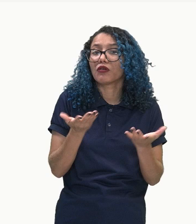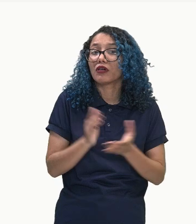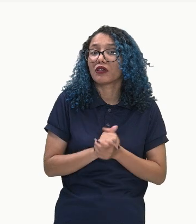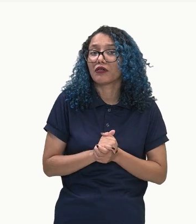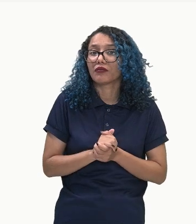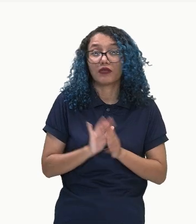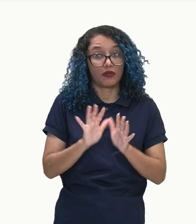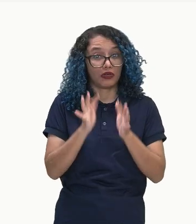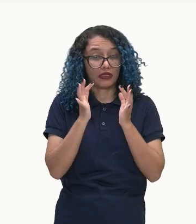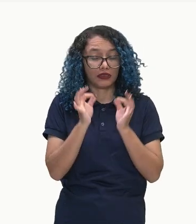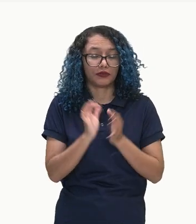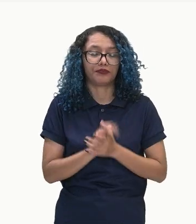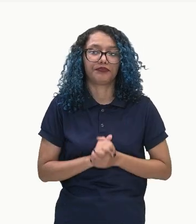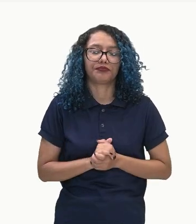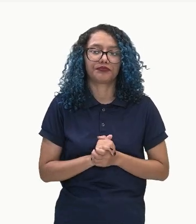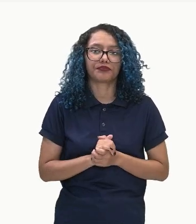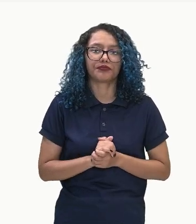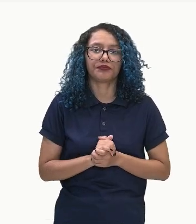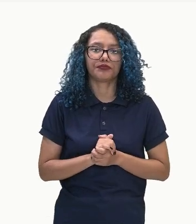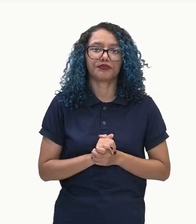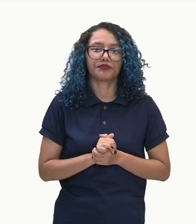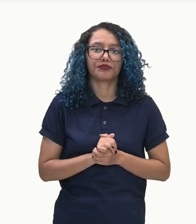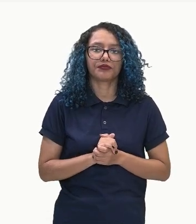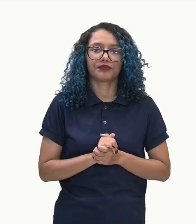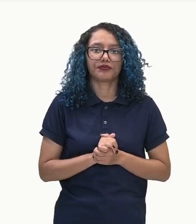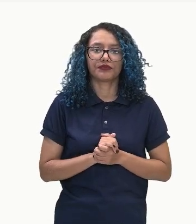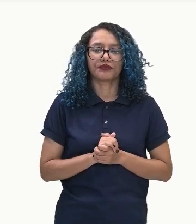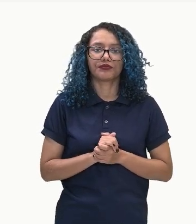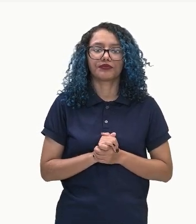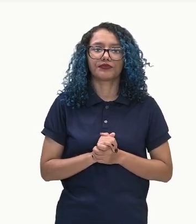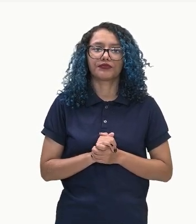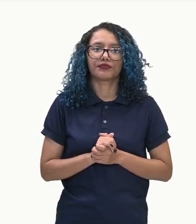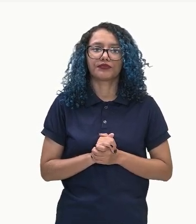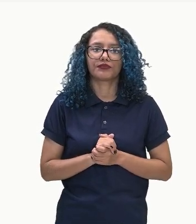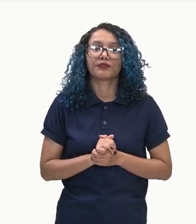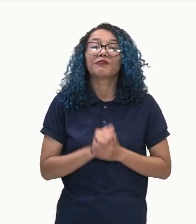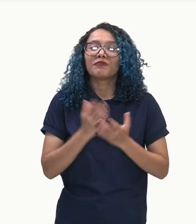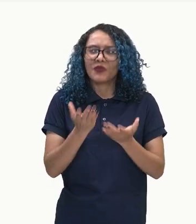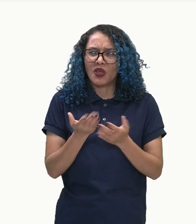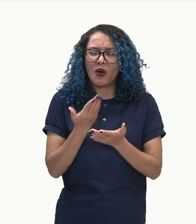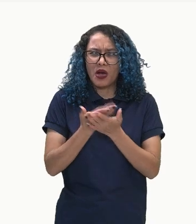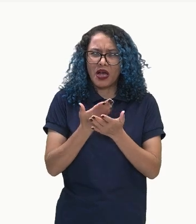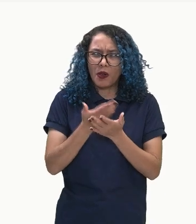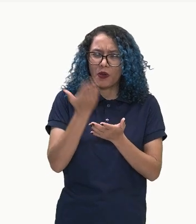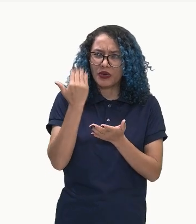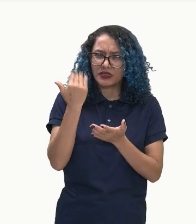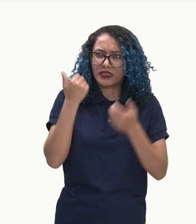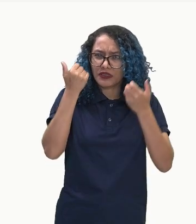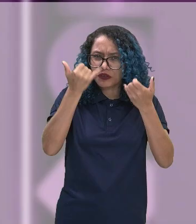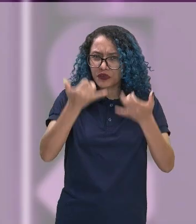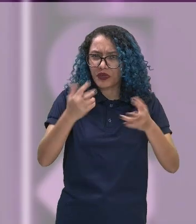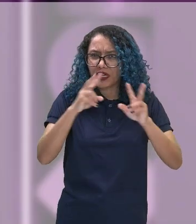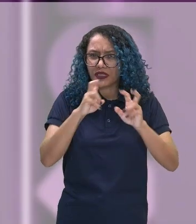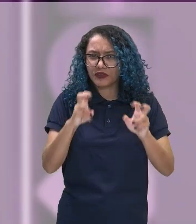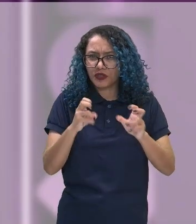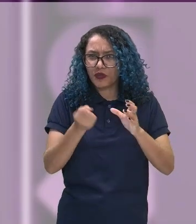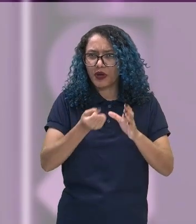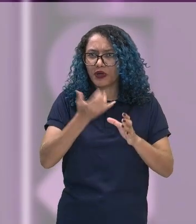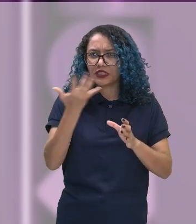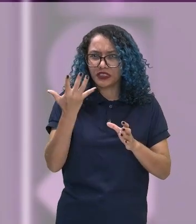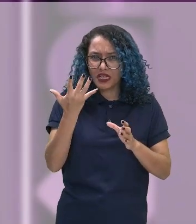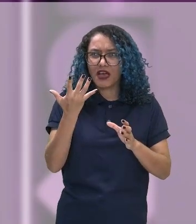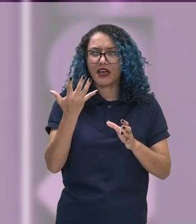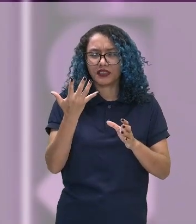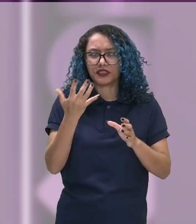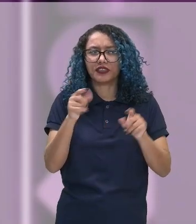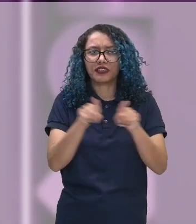fazer você lembrar. Lembra que durante as nossas aulas, quando eu tratei da questão de capacidade e volume, eu